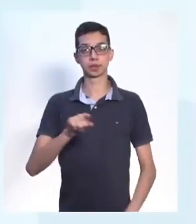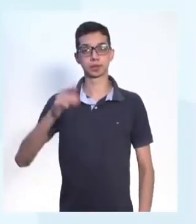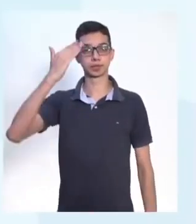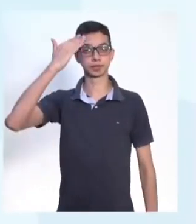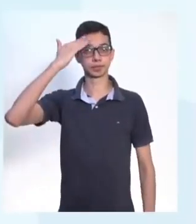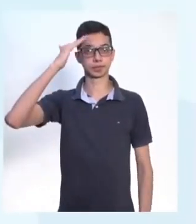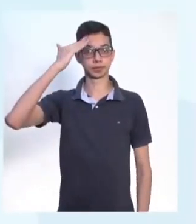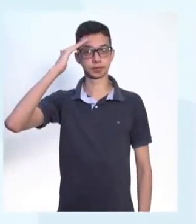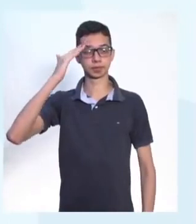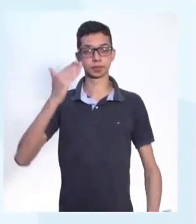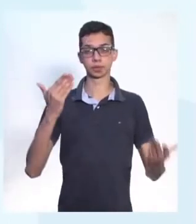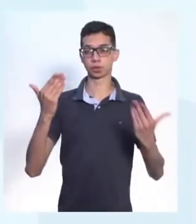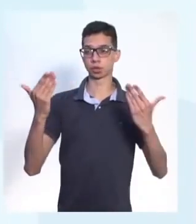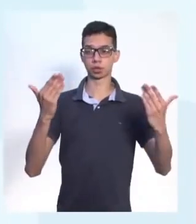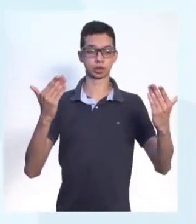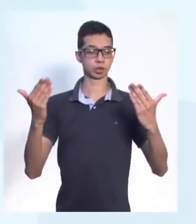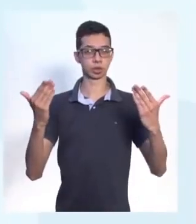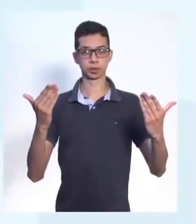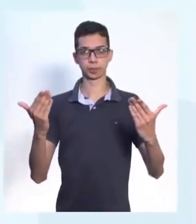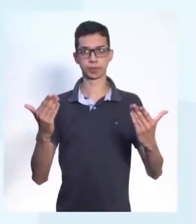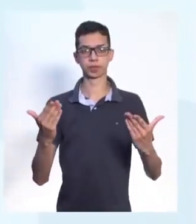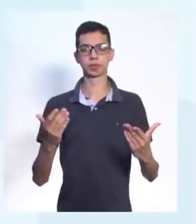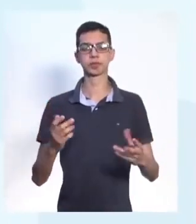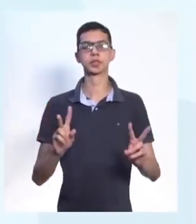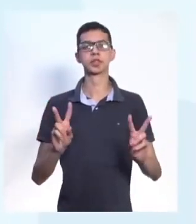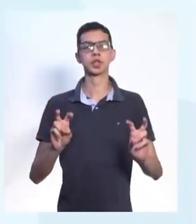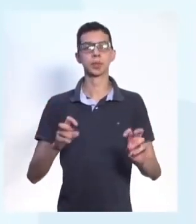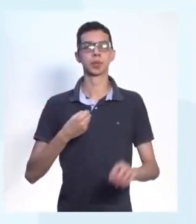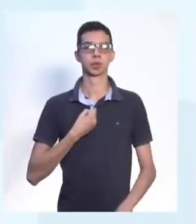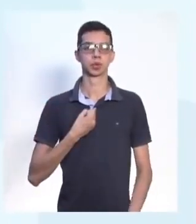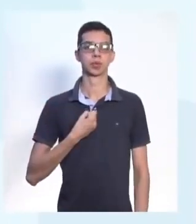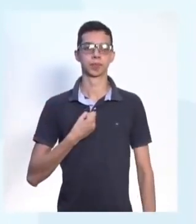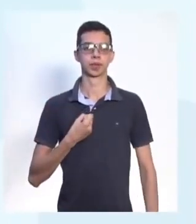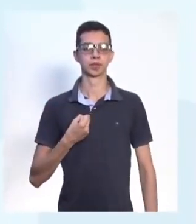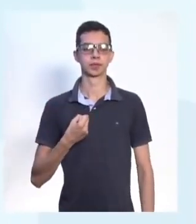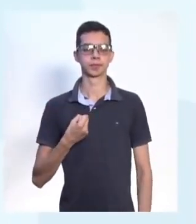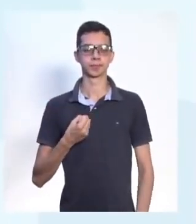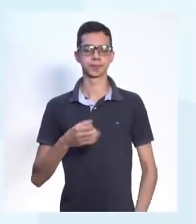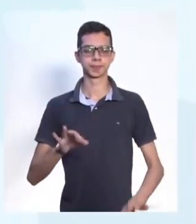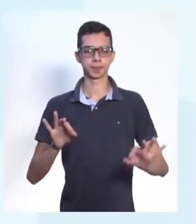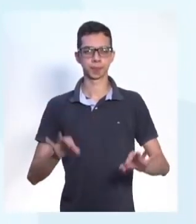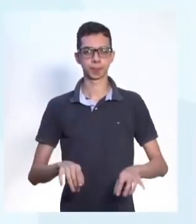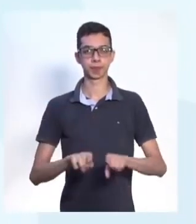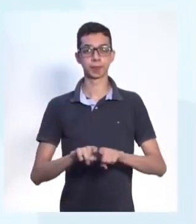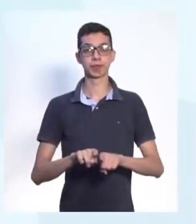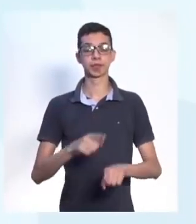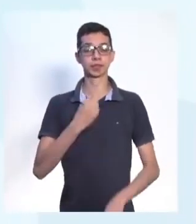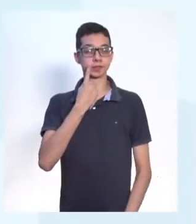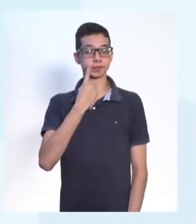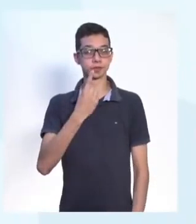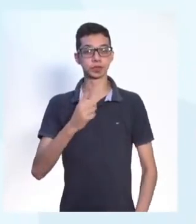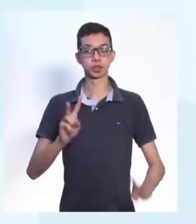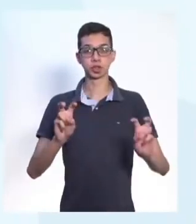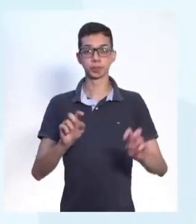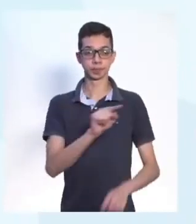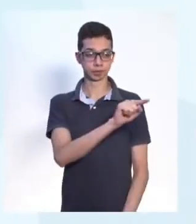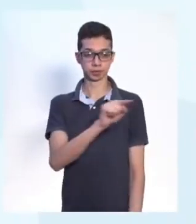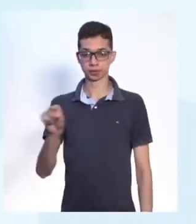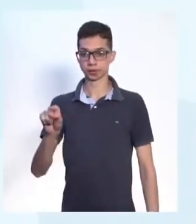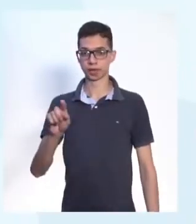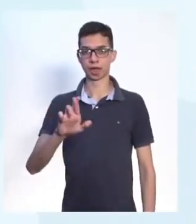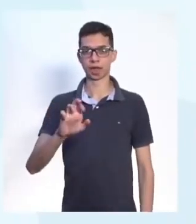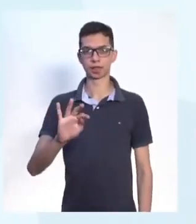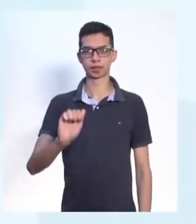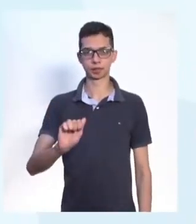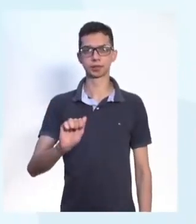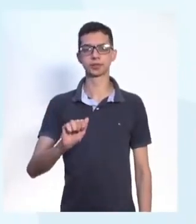relacionando-los a ponto na reta numérica. Então, nós vamos também observar a questão da reta numérica. O objetivo de conhecimento, no